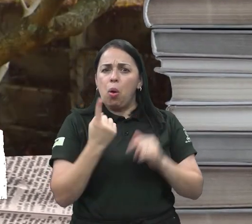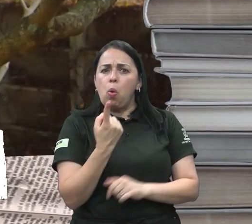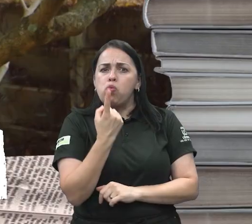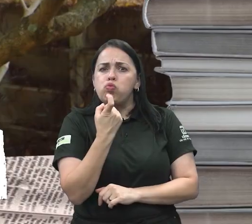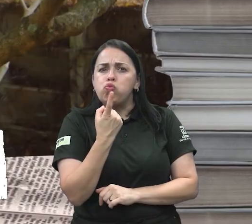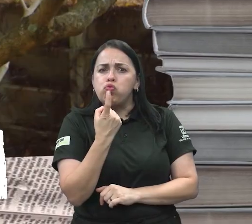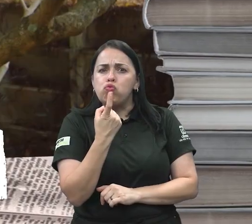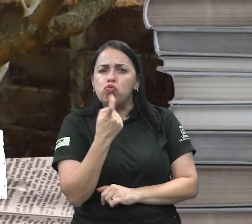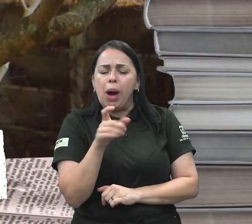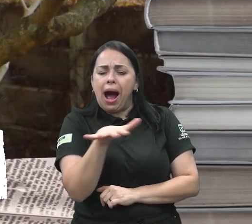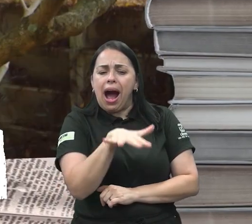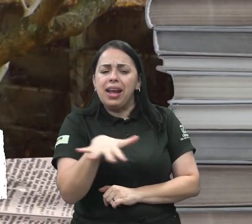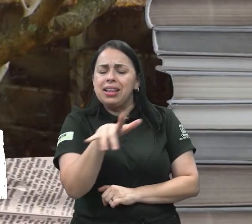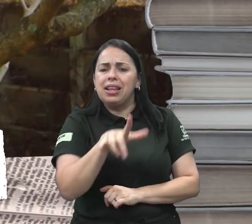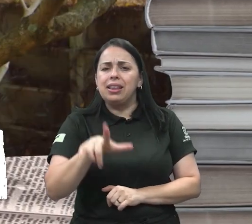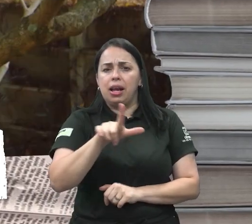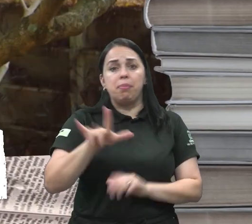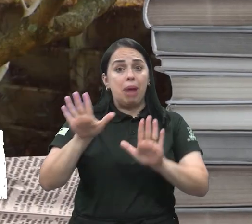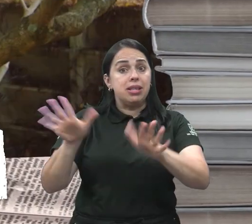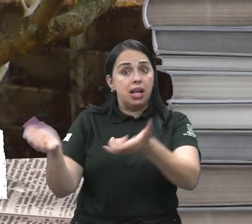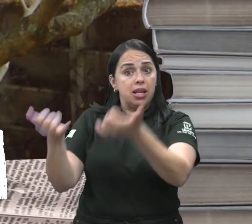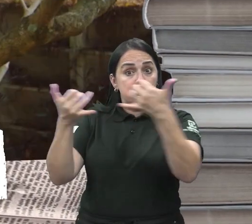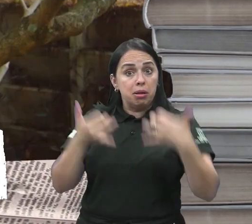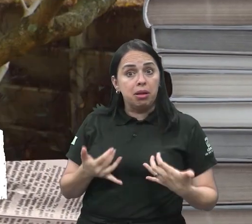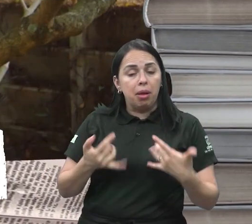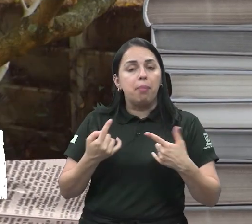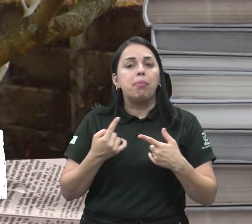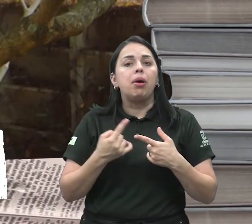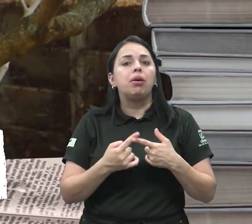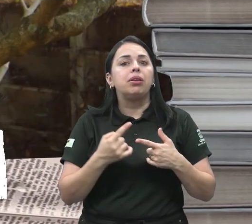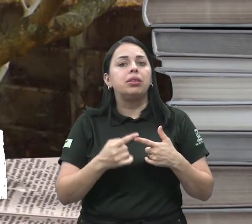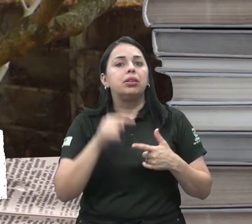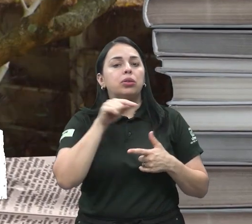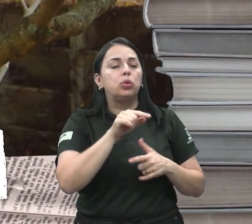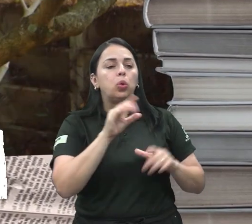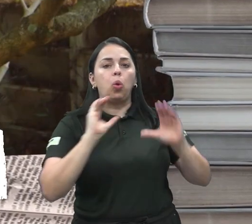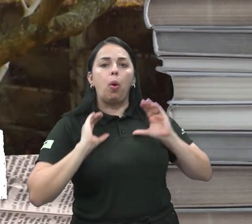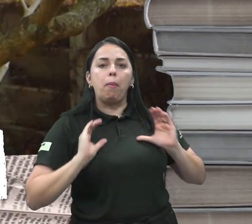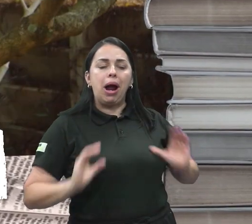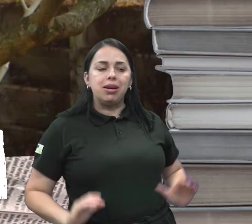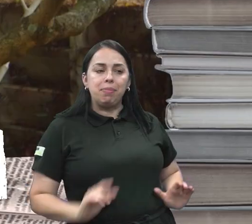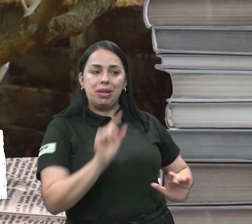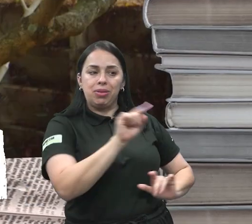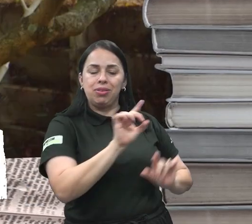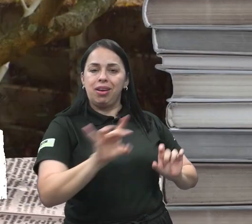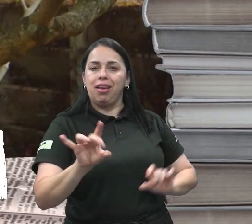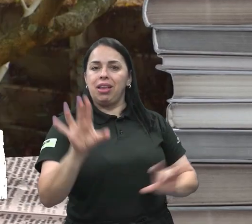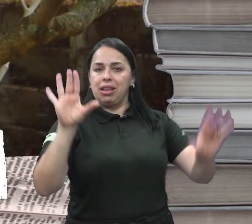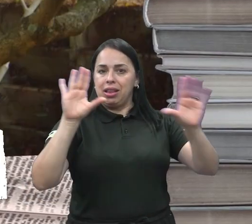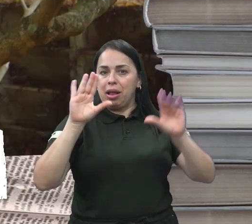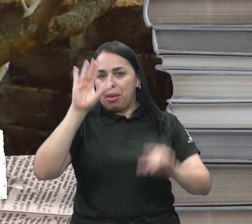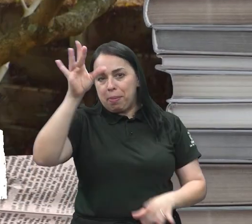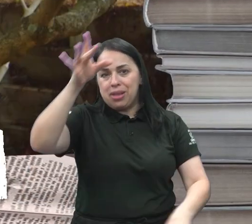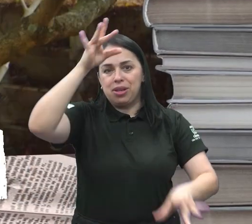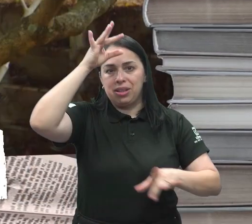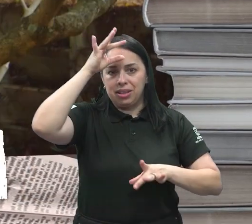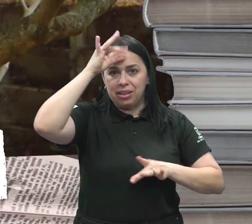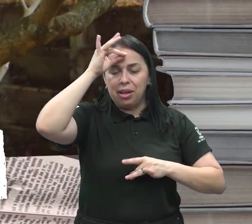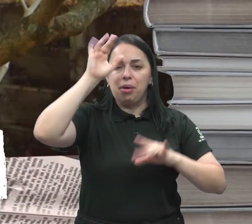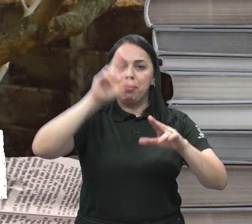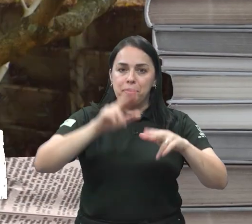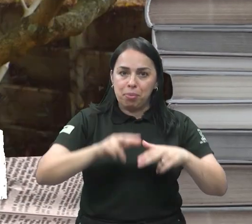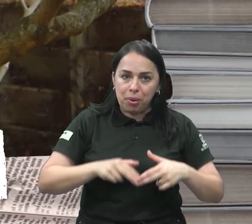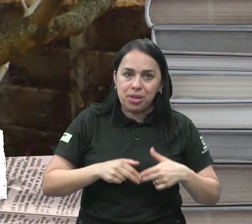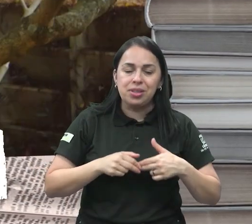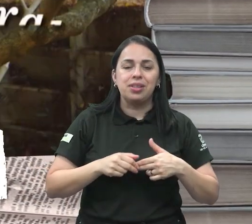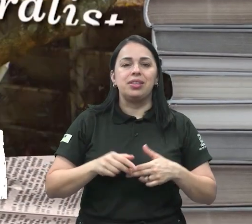só escola literária. Mas ele explica também que é por conta dos comportamentos dos personagens que o Cortiço é